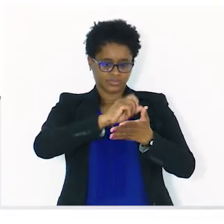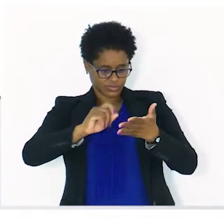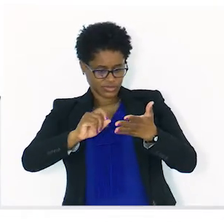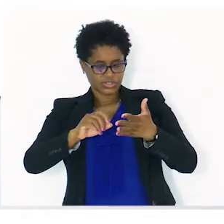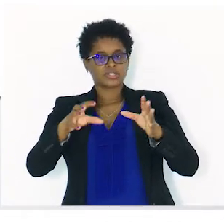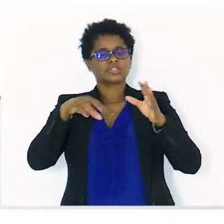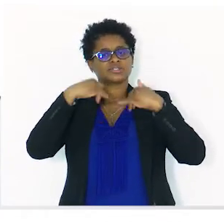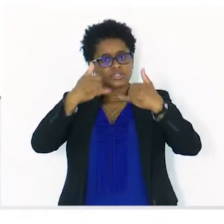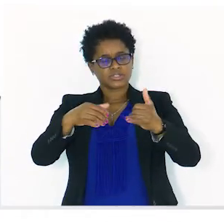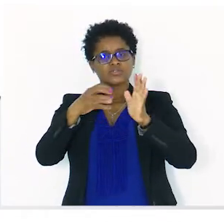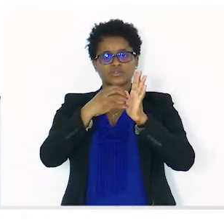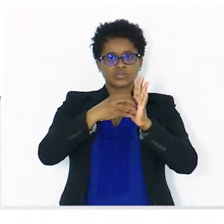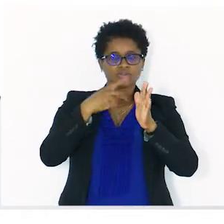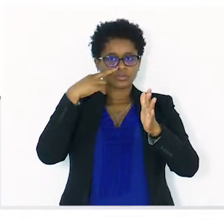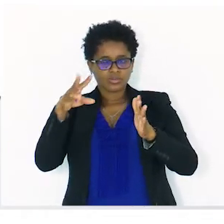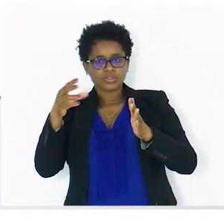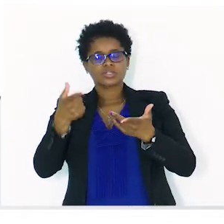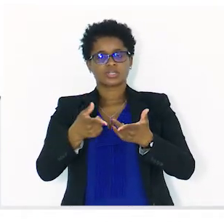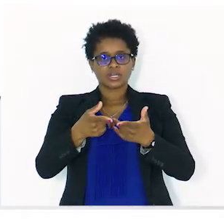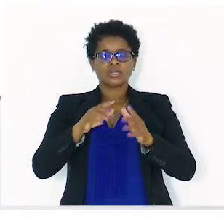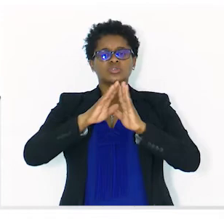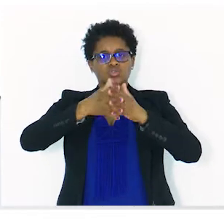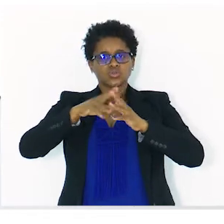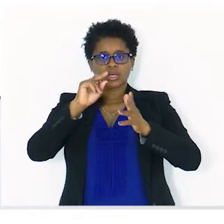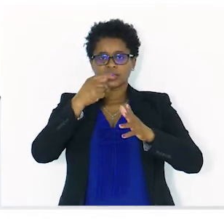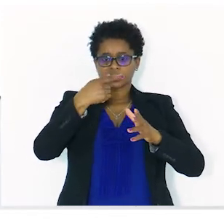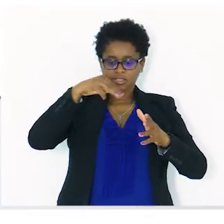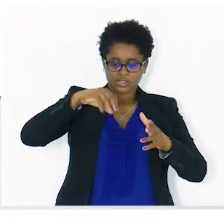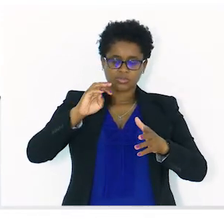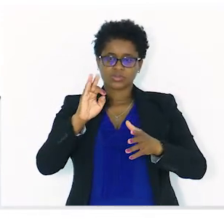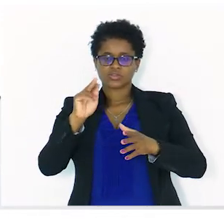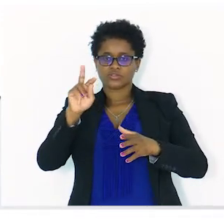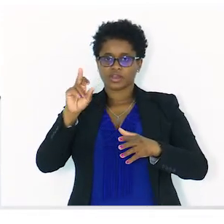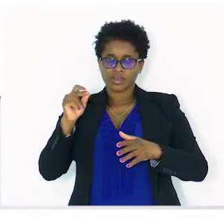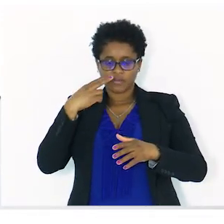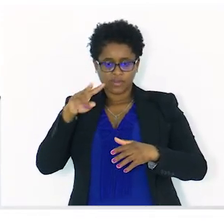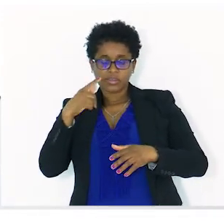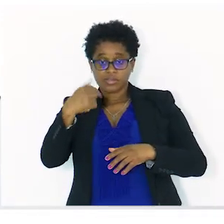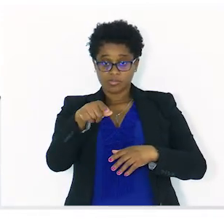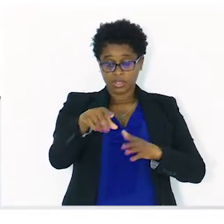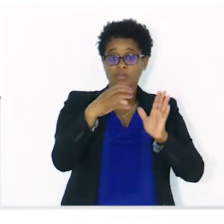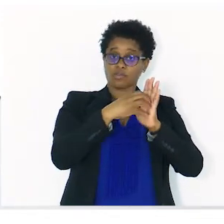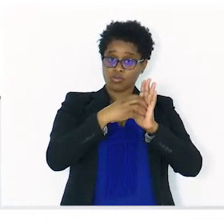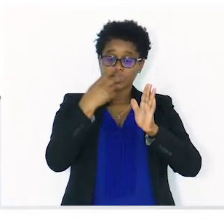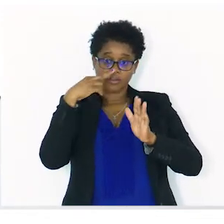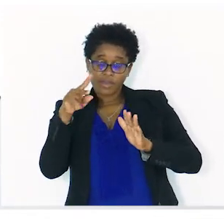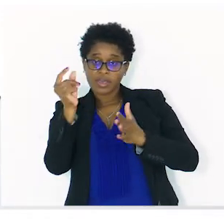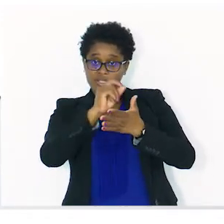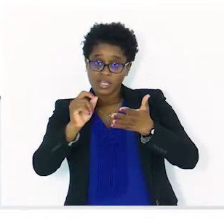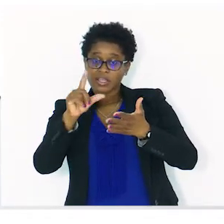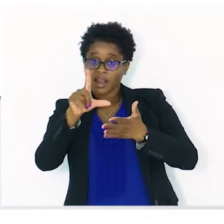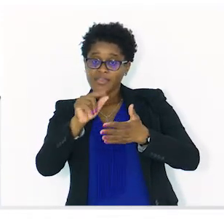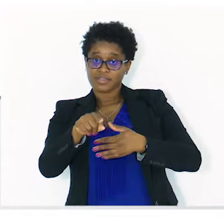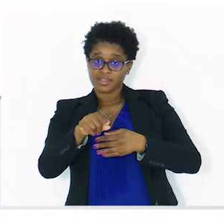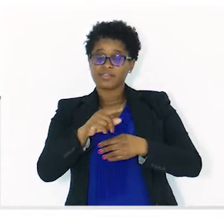figura que ilustra a estrutura da atmosfera. Reparem, aqui nós temos uma figura, estão a ver as letras? Temos a